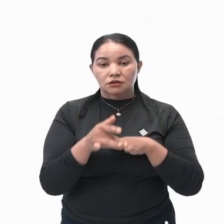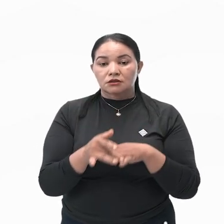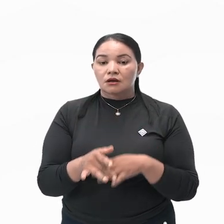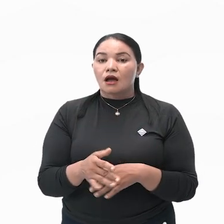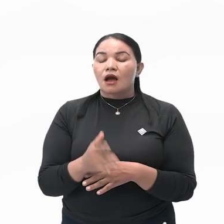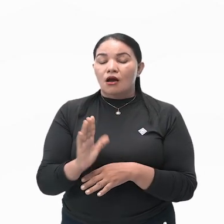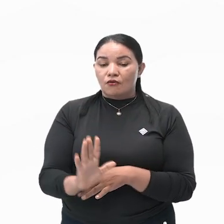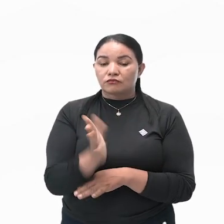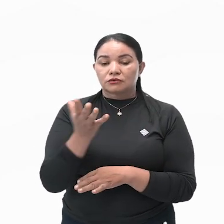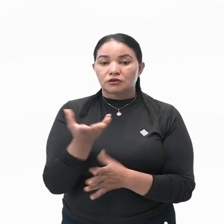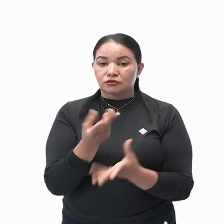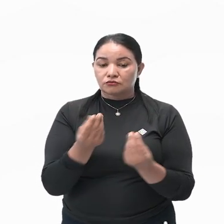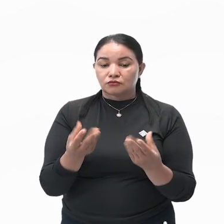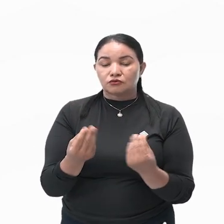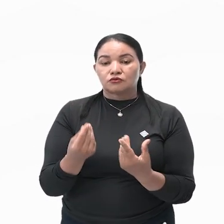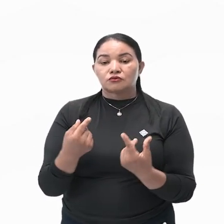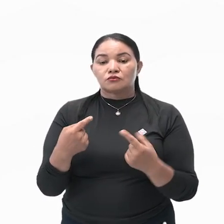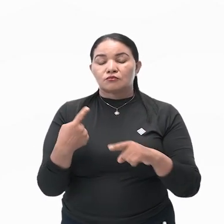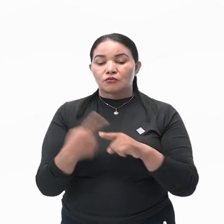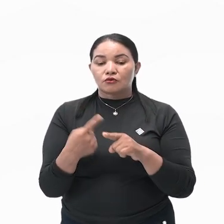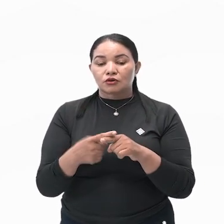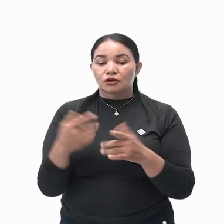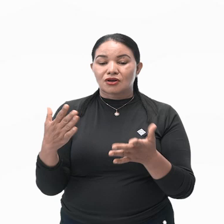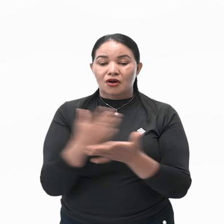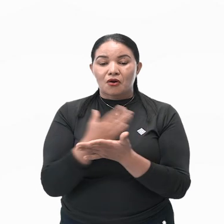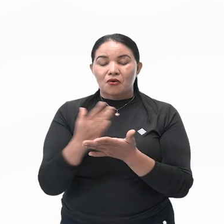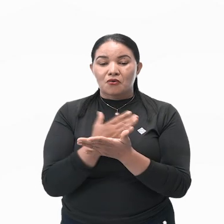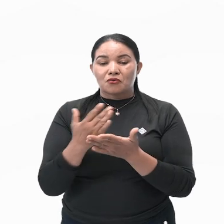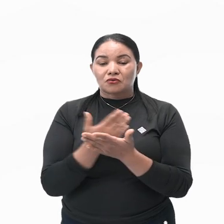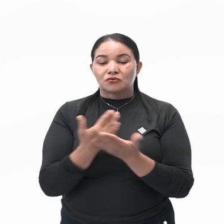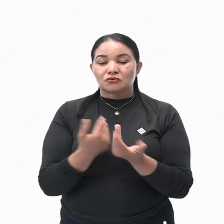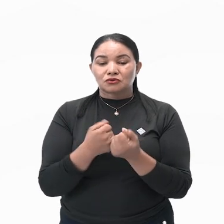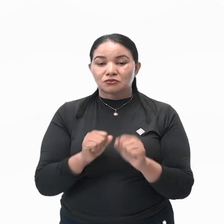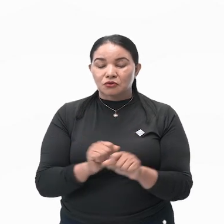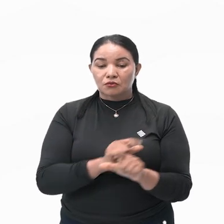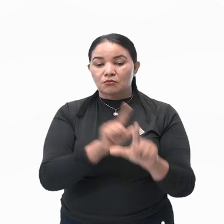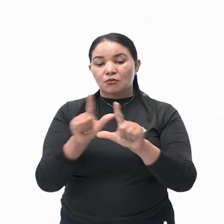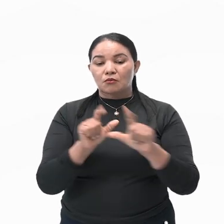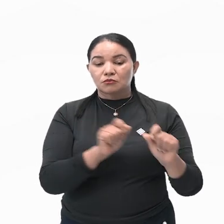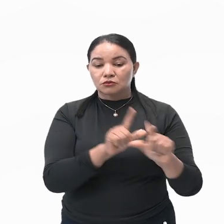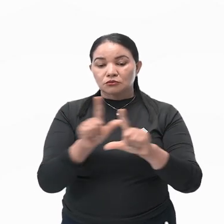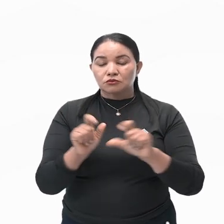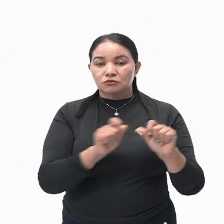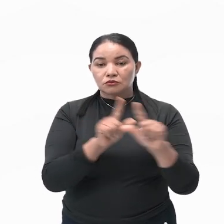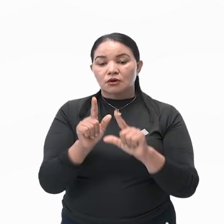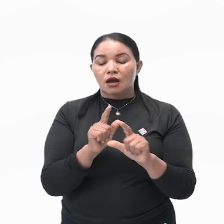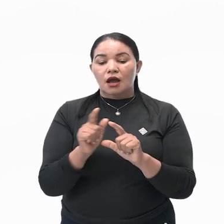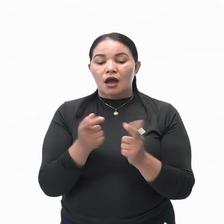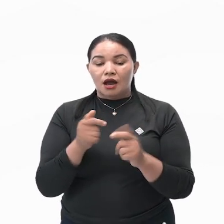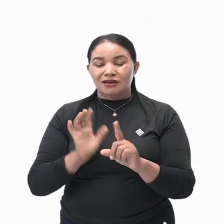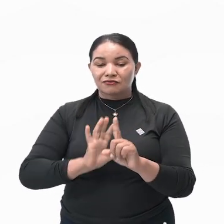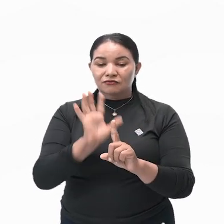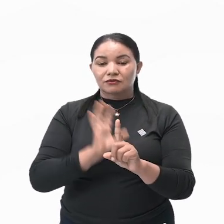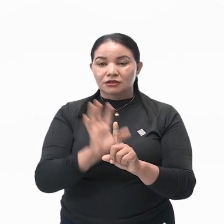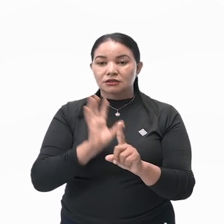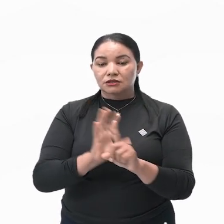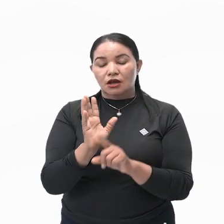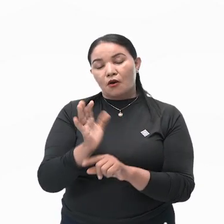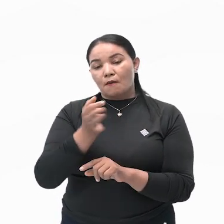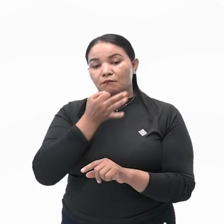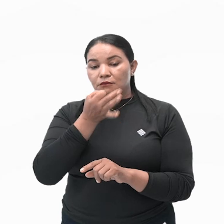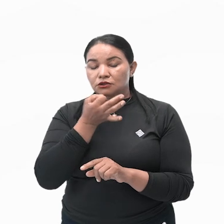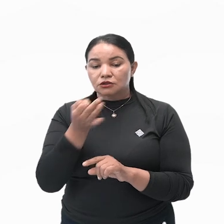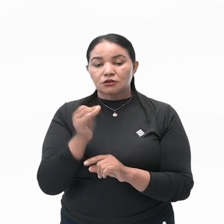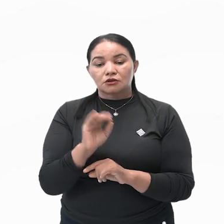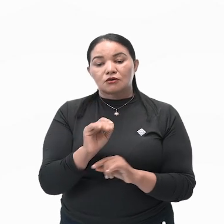O uso dos algoritmos para influenciar aí nos resultados de eleições, para influenciar a opinião pública